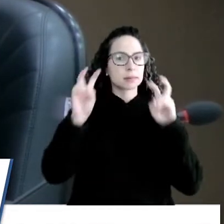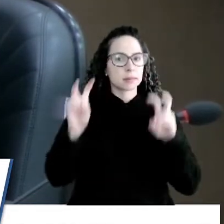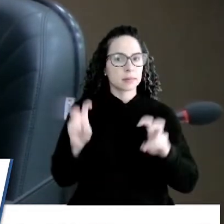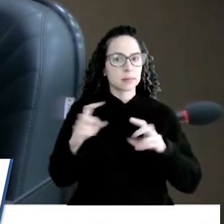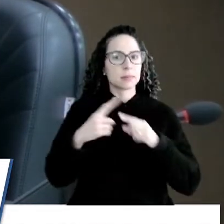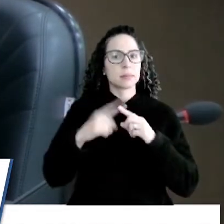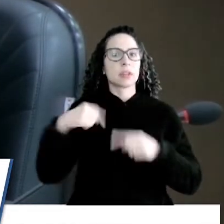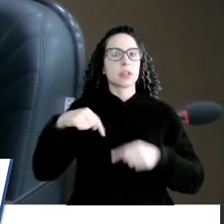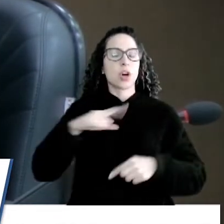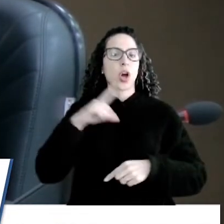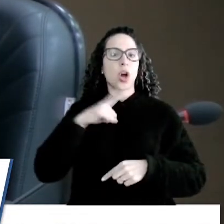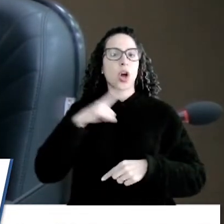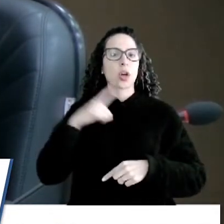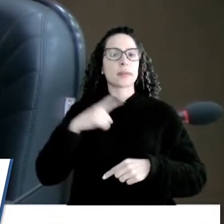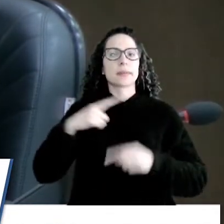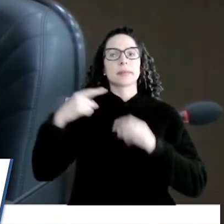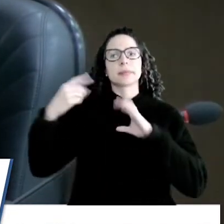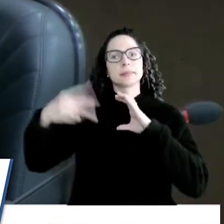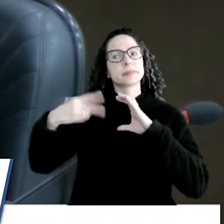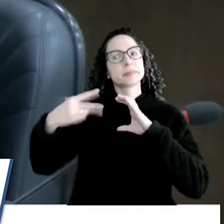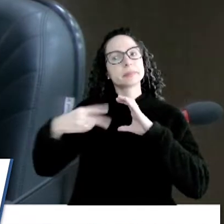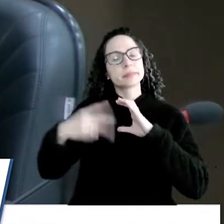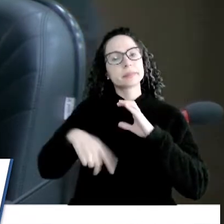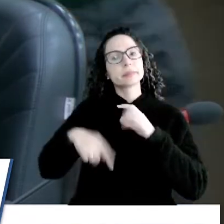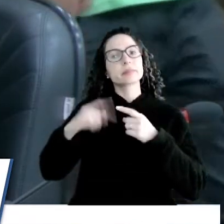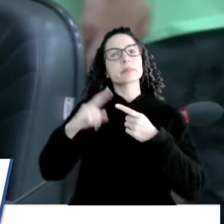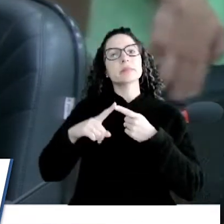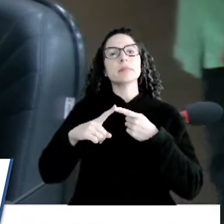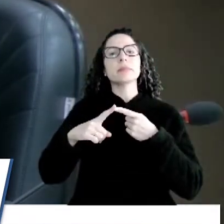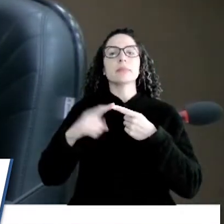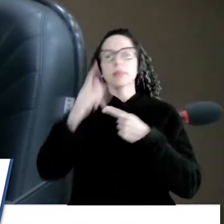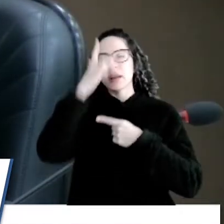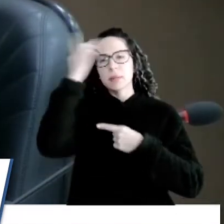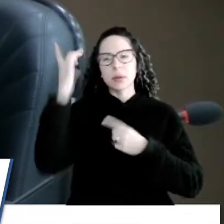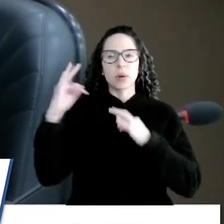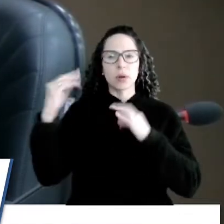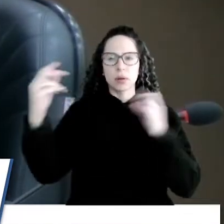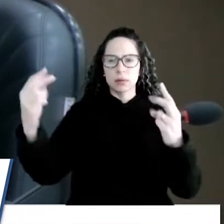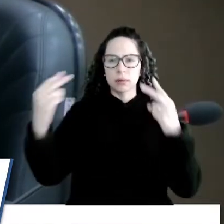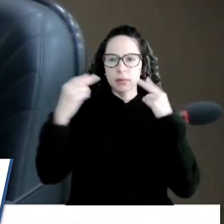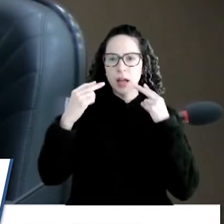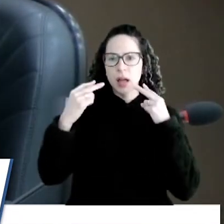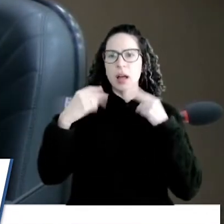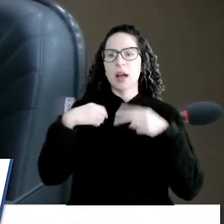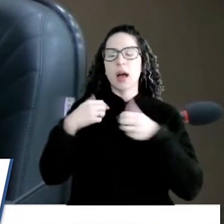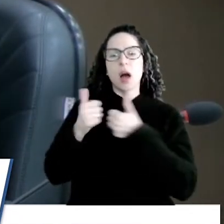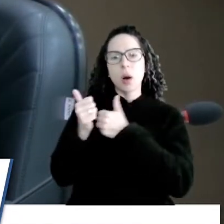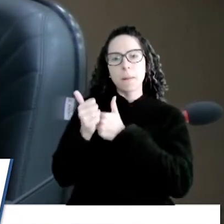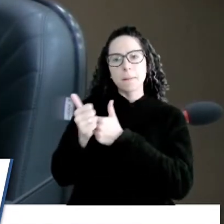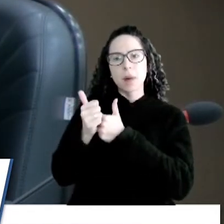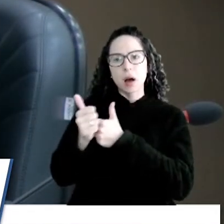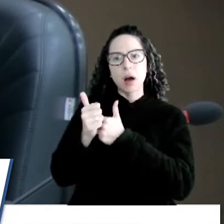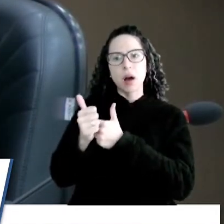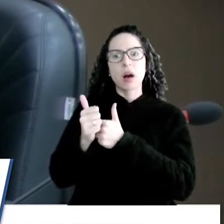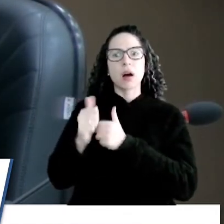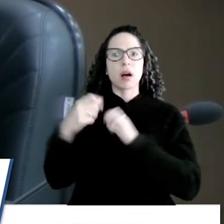no sistema da Câmara e as pessoas que nos assistem, as pessoas que acompanham as sessões da